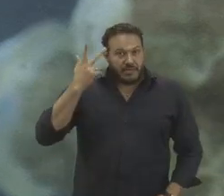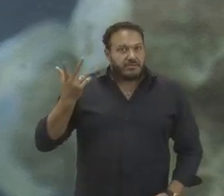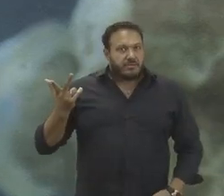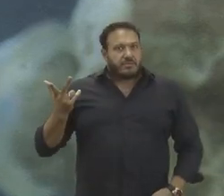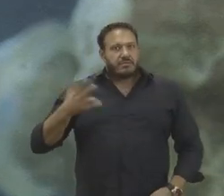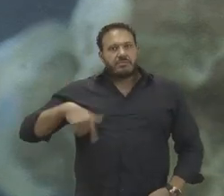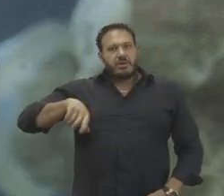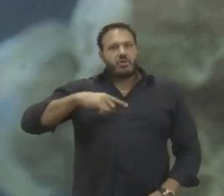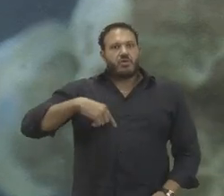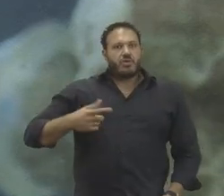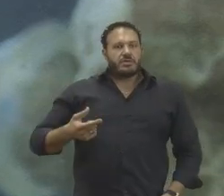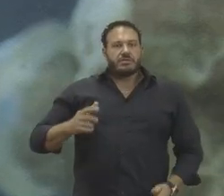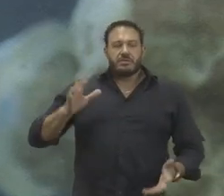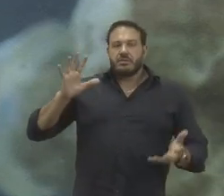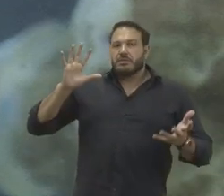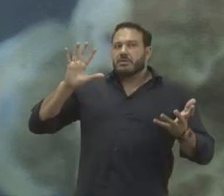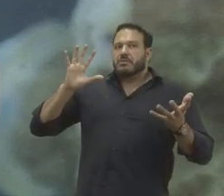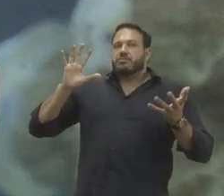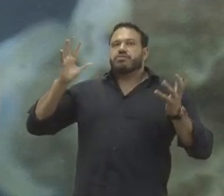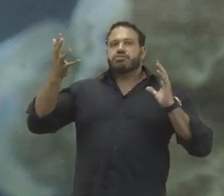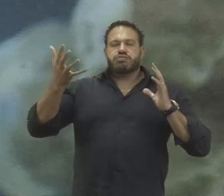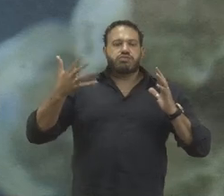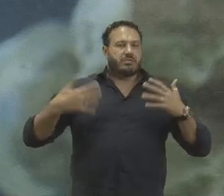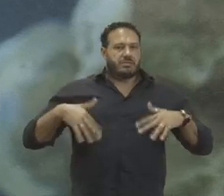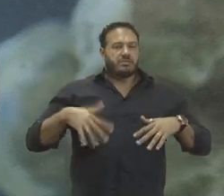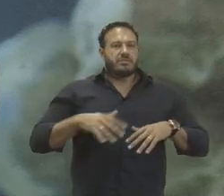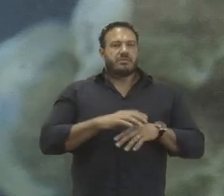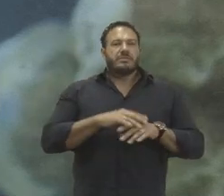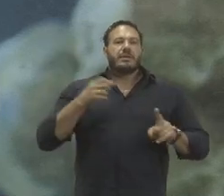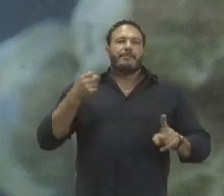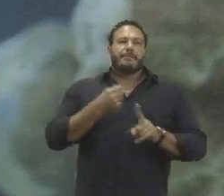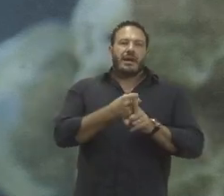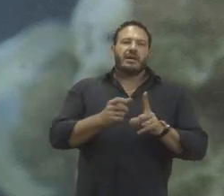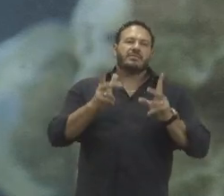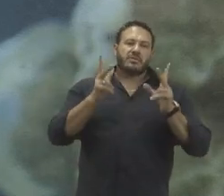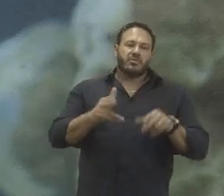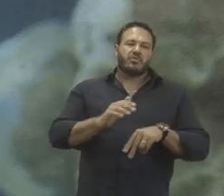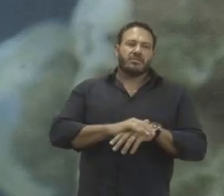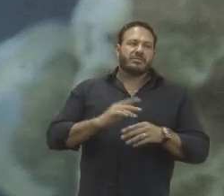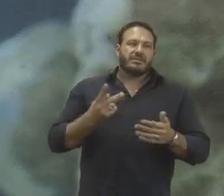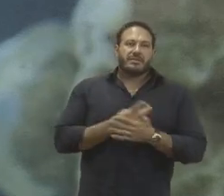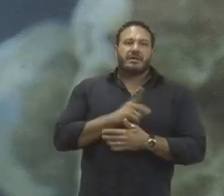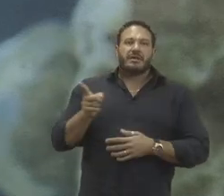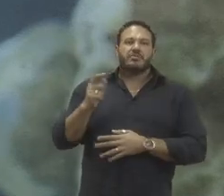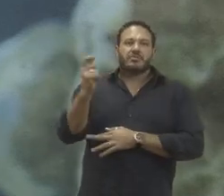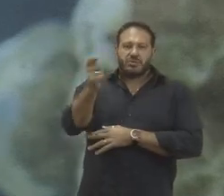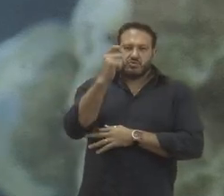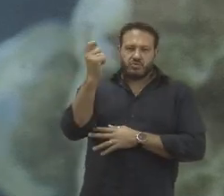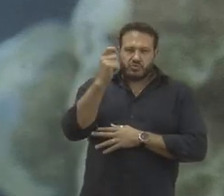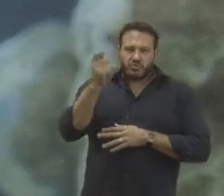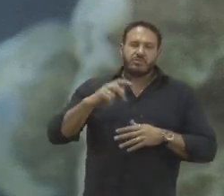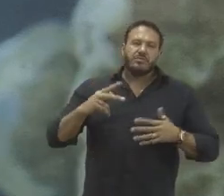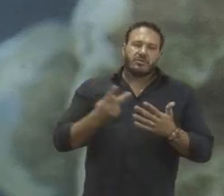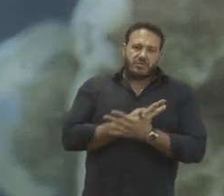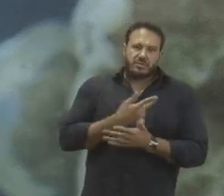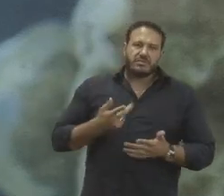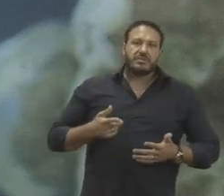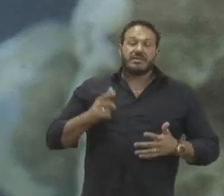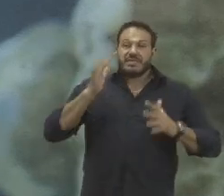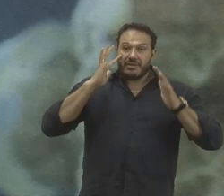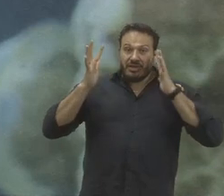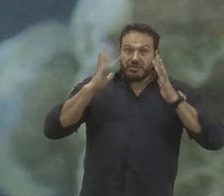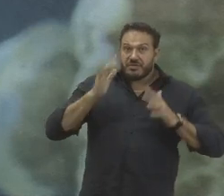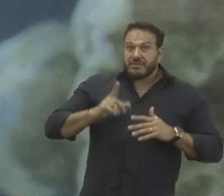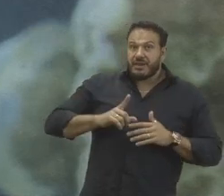pra gente tá vivendo mudanças bastante impactantes né como as que o Rio Grande do Sul enfrentou recentemente né imagine lá